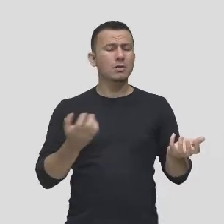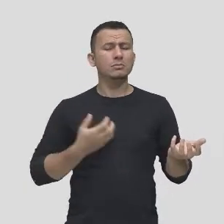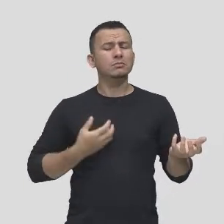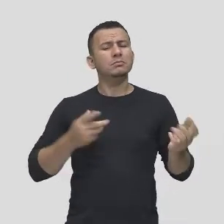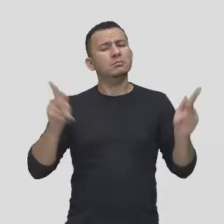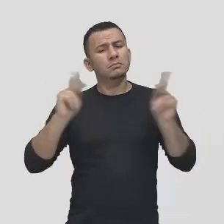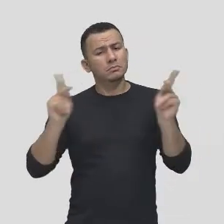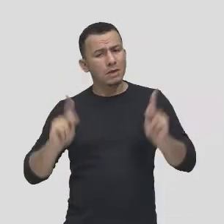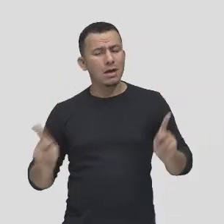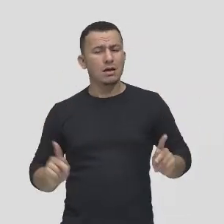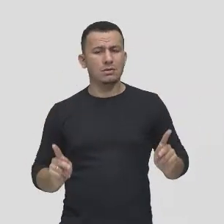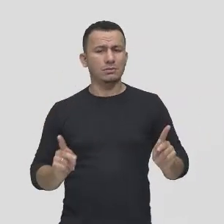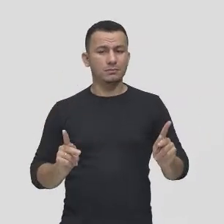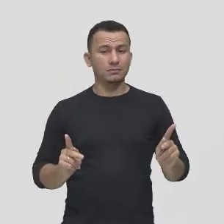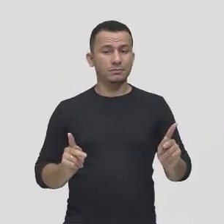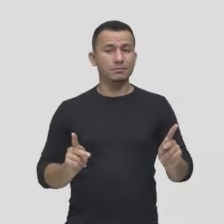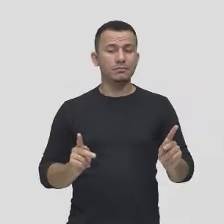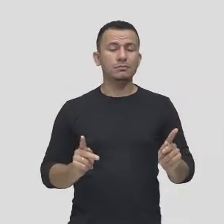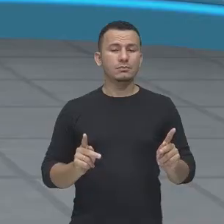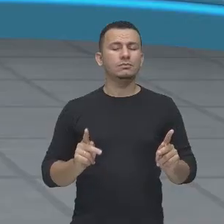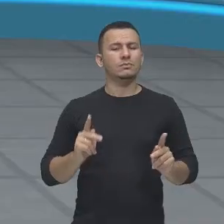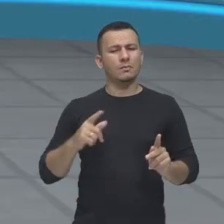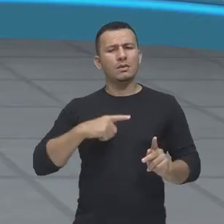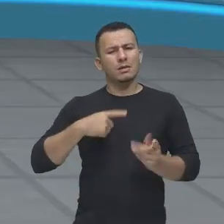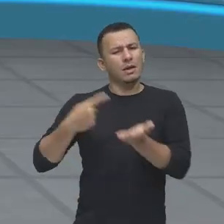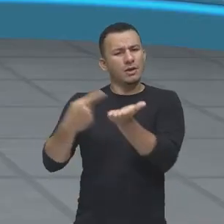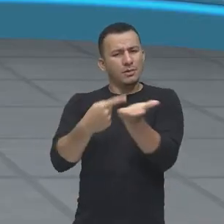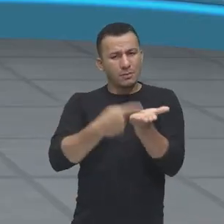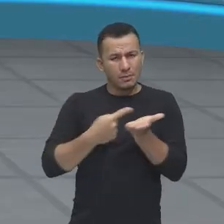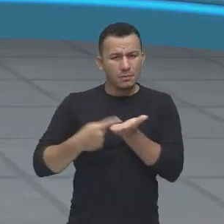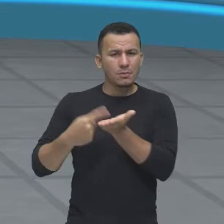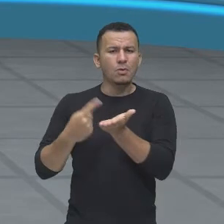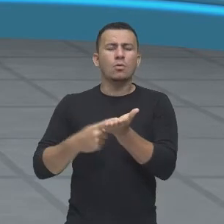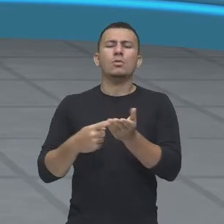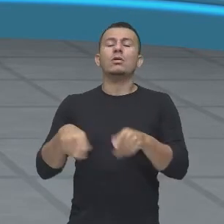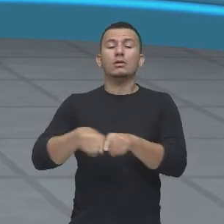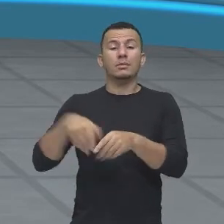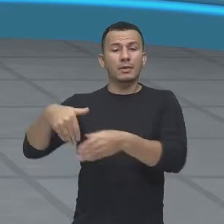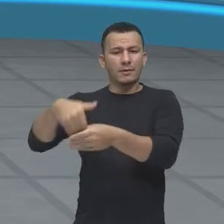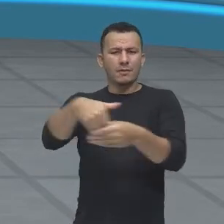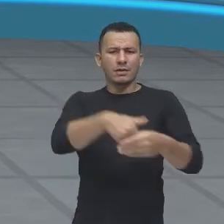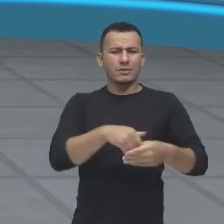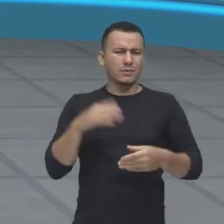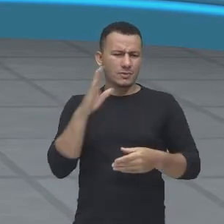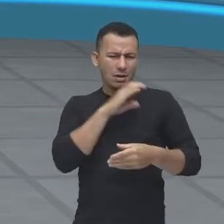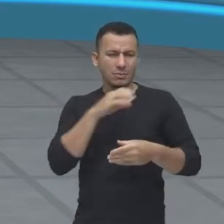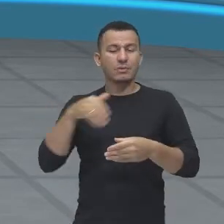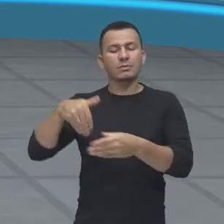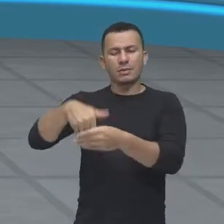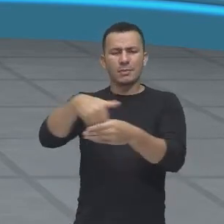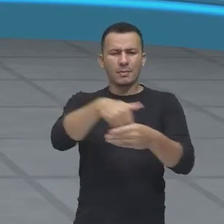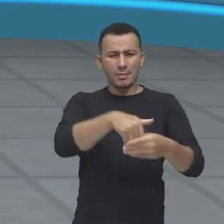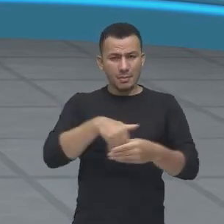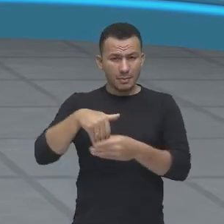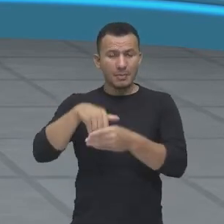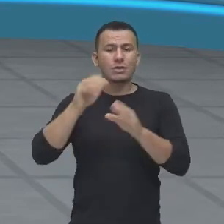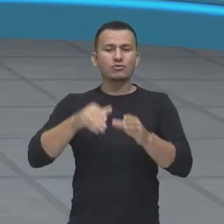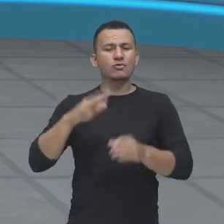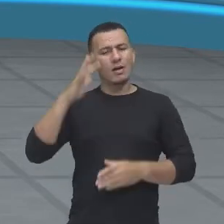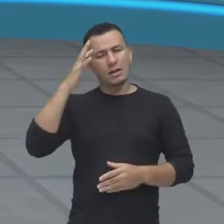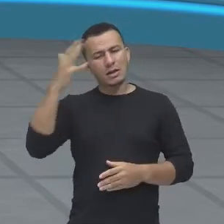tranquila. Foi feita de negociações, umas votações rápidas ali, e aí politicamente se